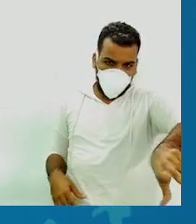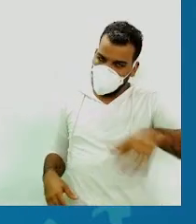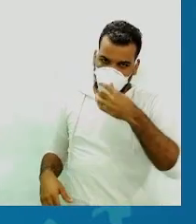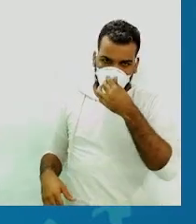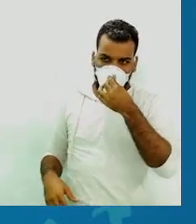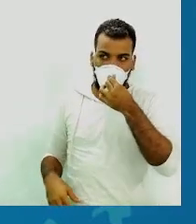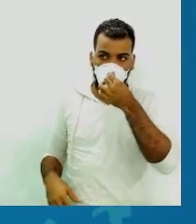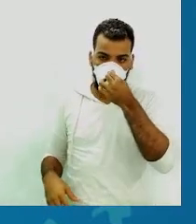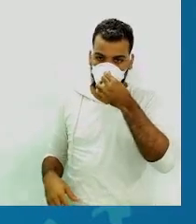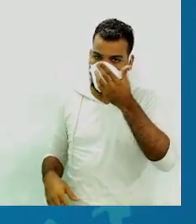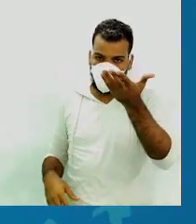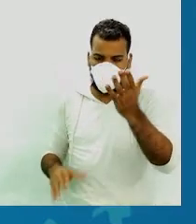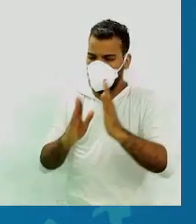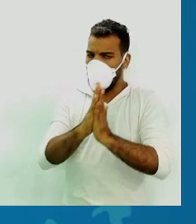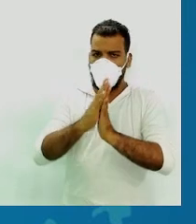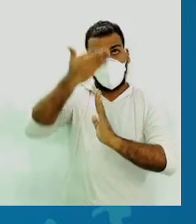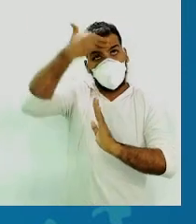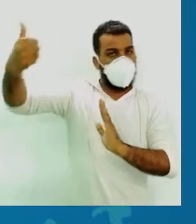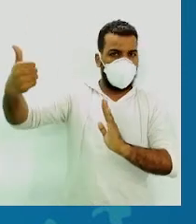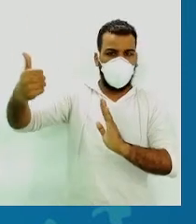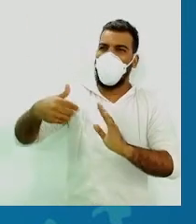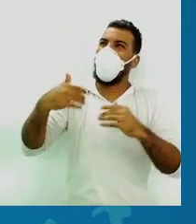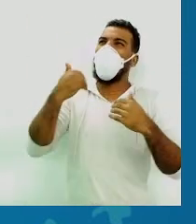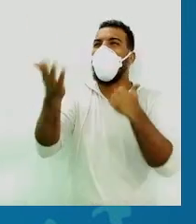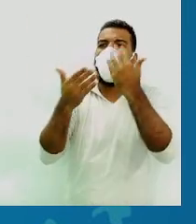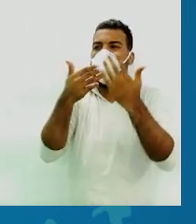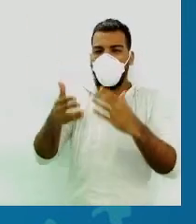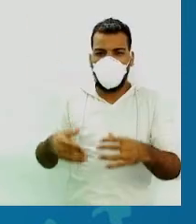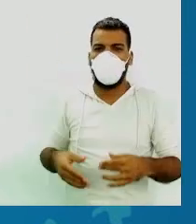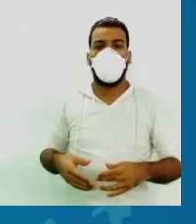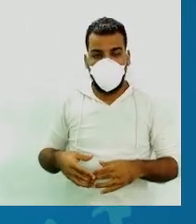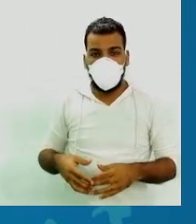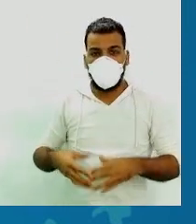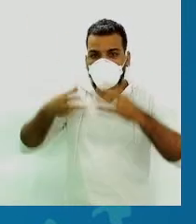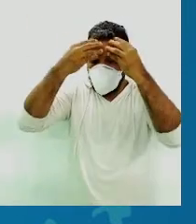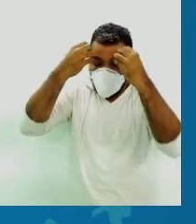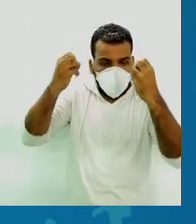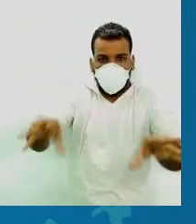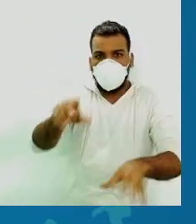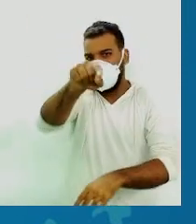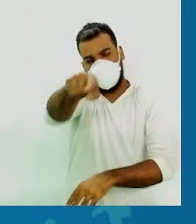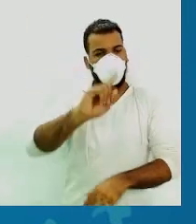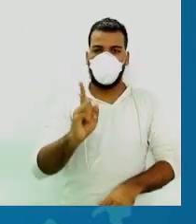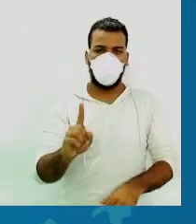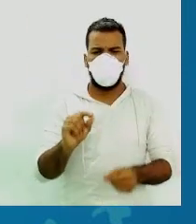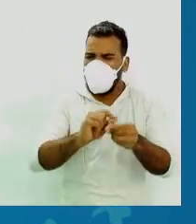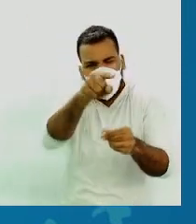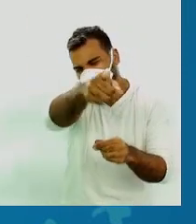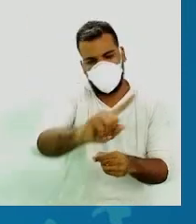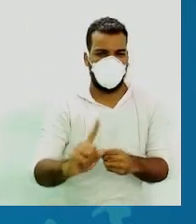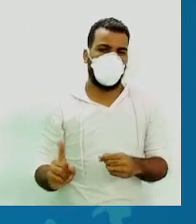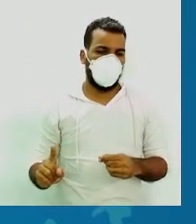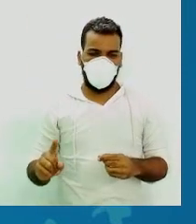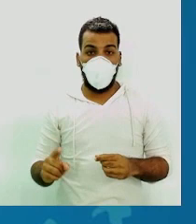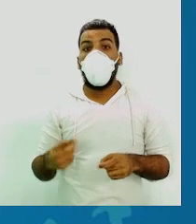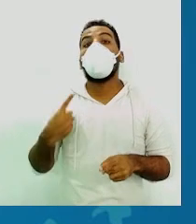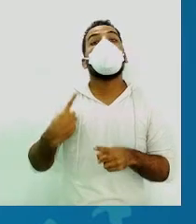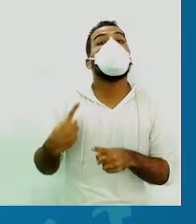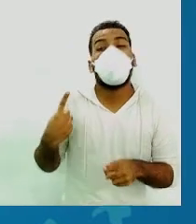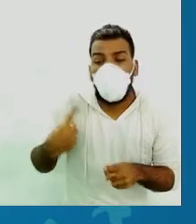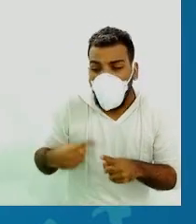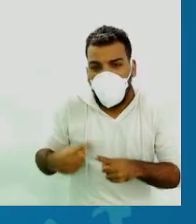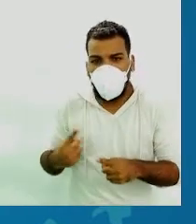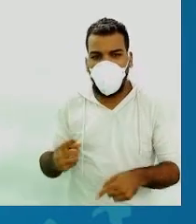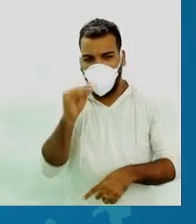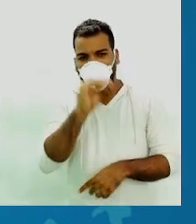Por favor, tira isso da tua mente. Pega assim, não faça mais isso. Por quê? Todas as